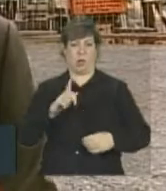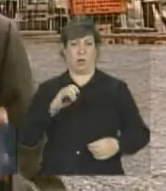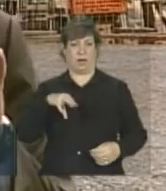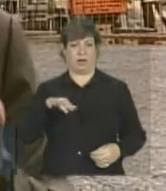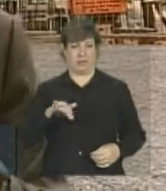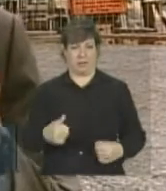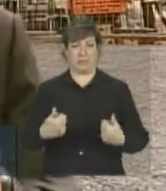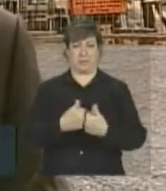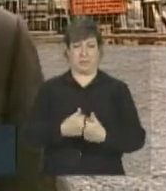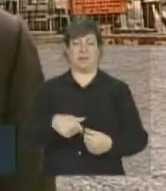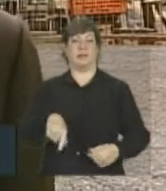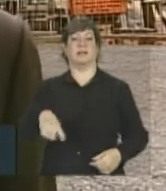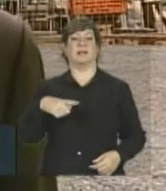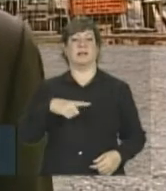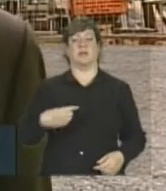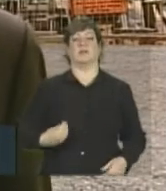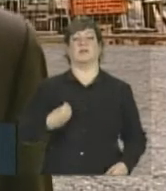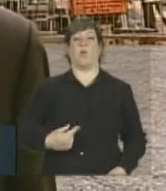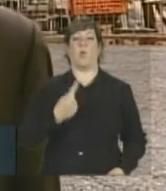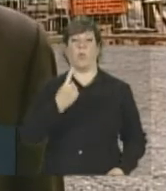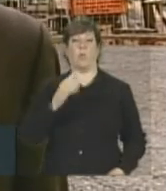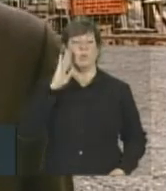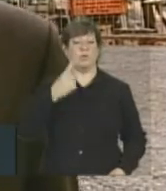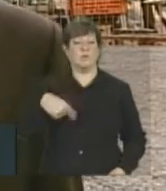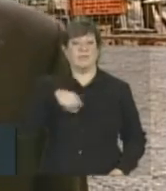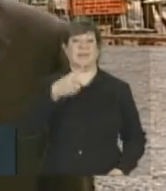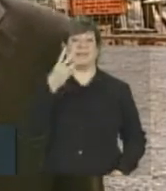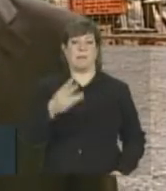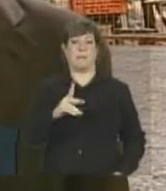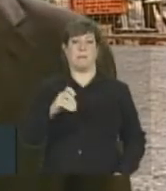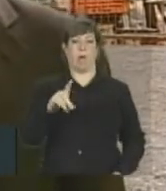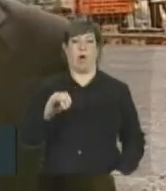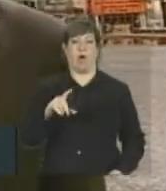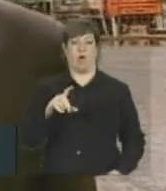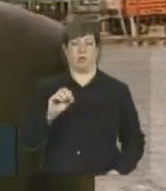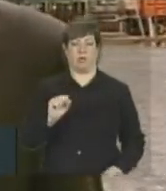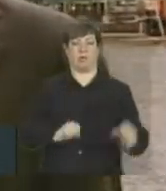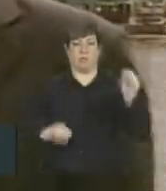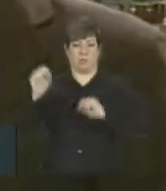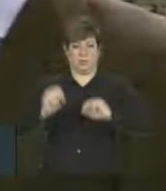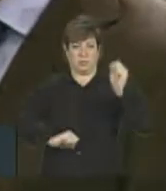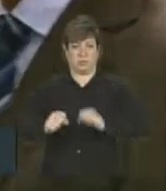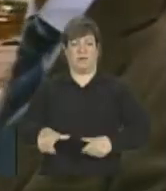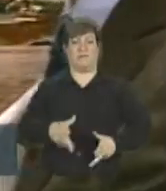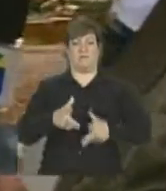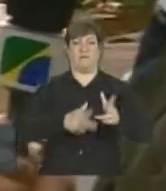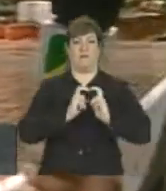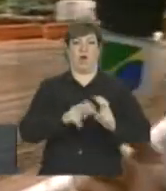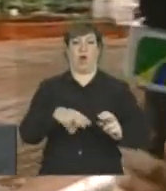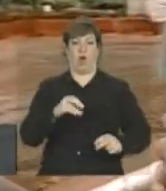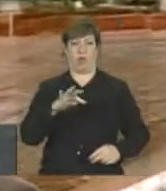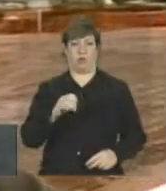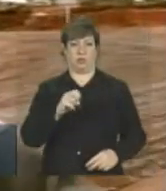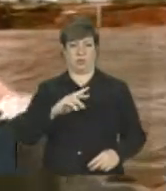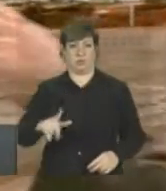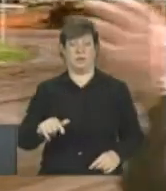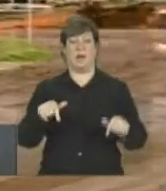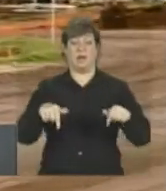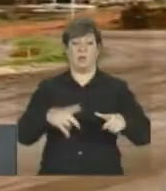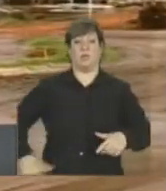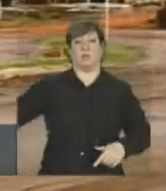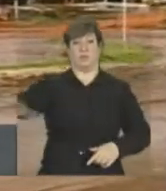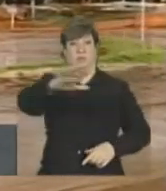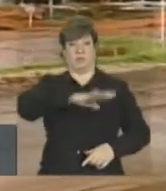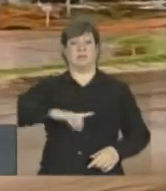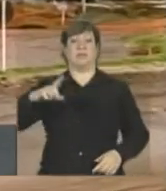Goiânia funciona um dos três polos industriais da ferrovia norte-sul como nós podemos ver aqui na imagem neste imenso